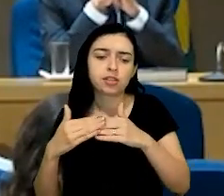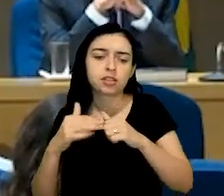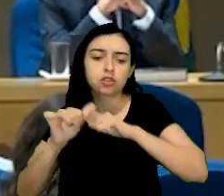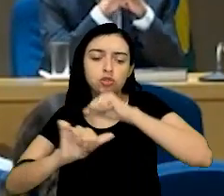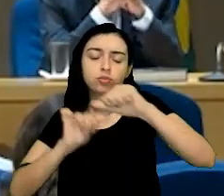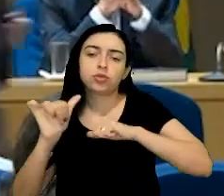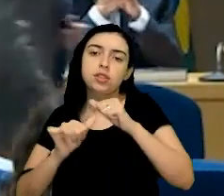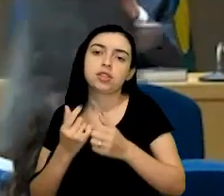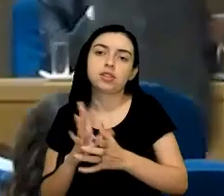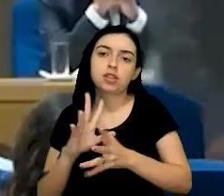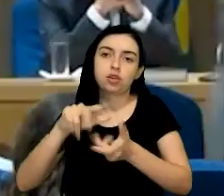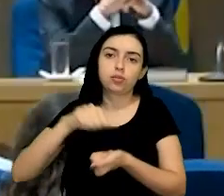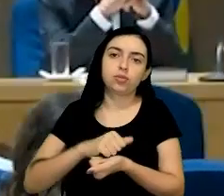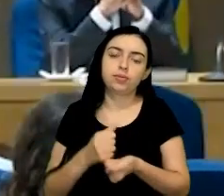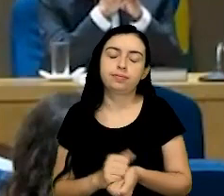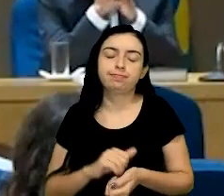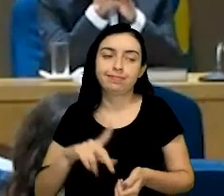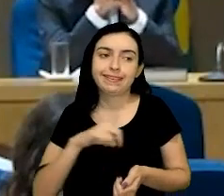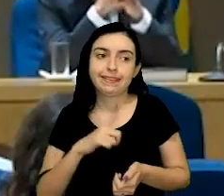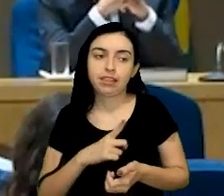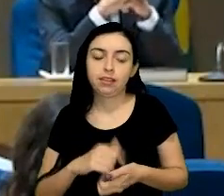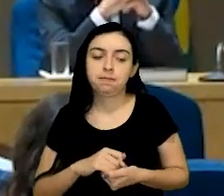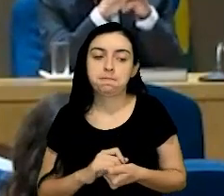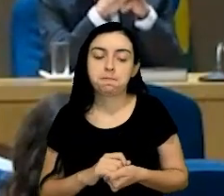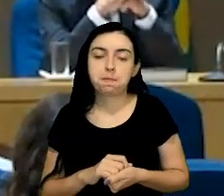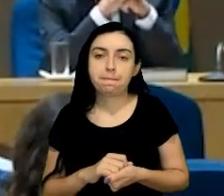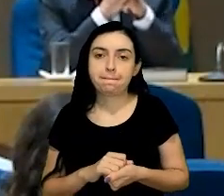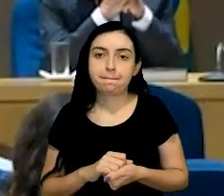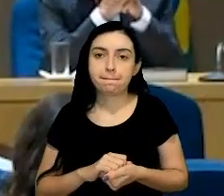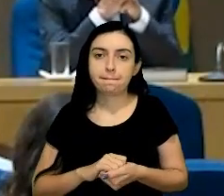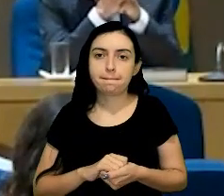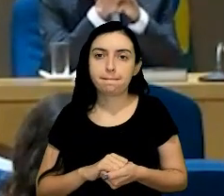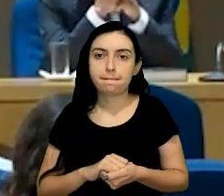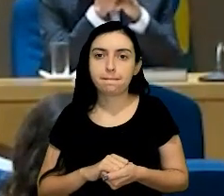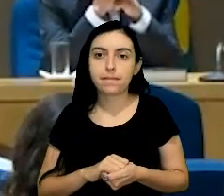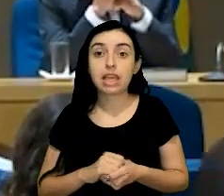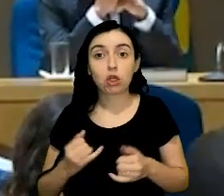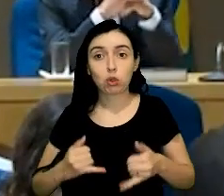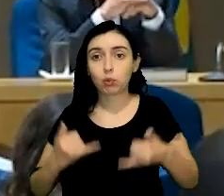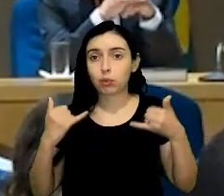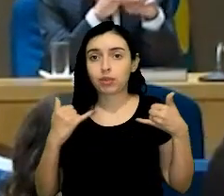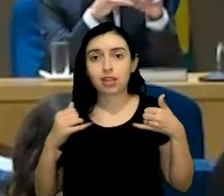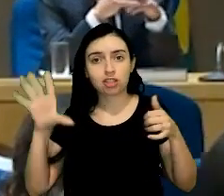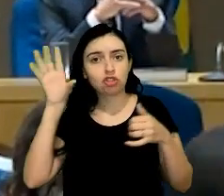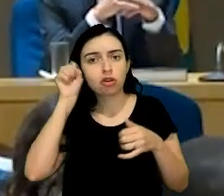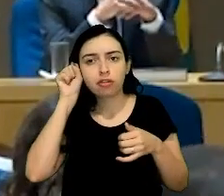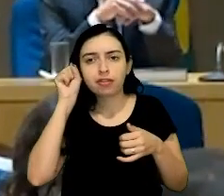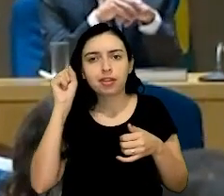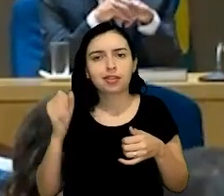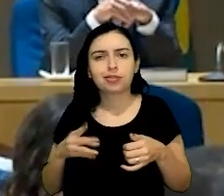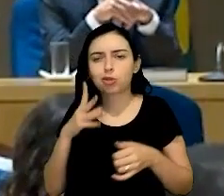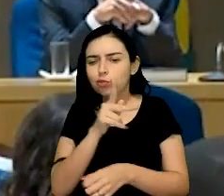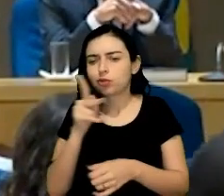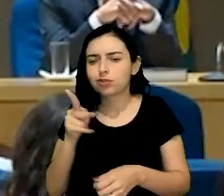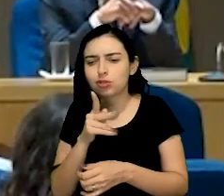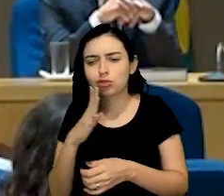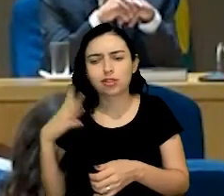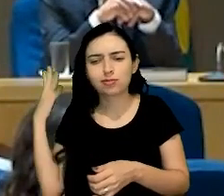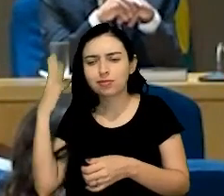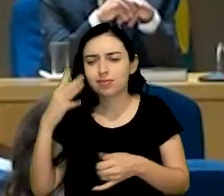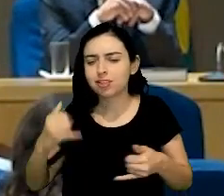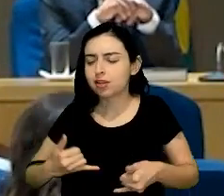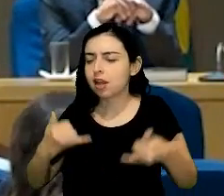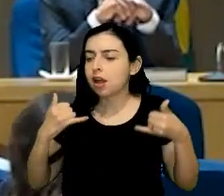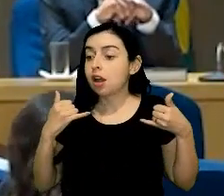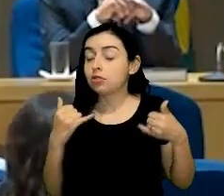seja guerra, seja econômica, seja social. Então, ter a oportunidade de ouvi-las, para mim é uma grande honra. Peço desculpas por ter me